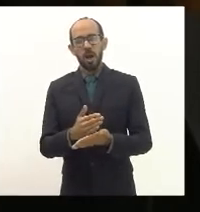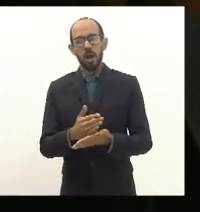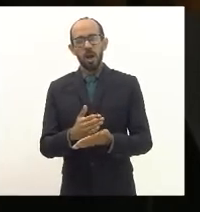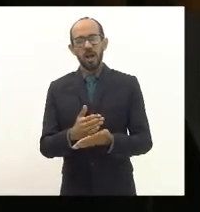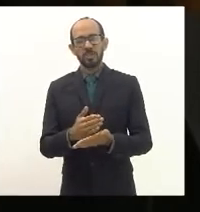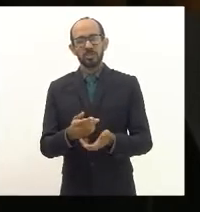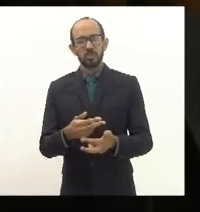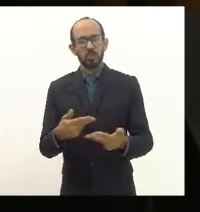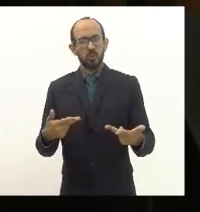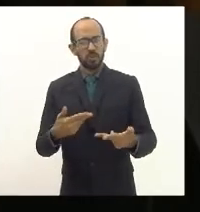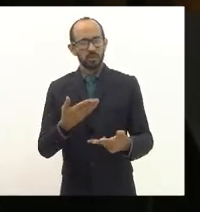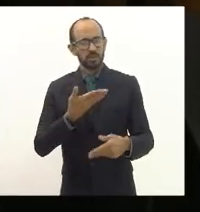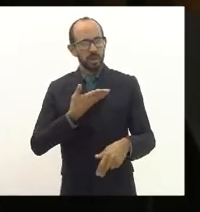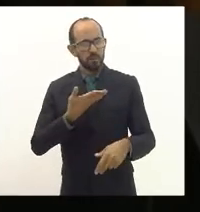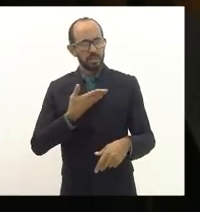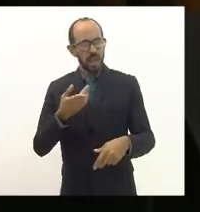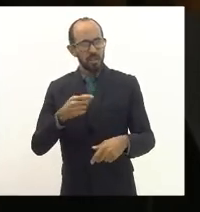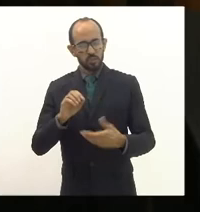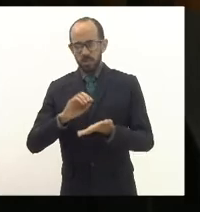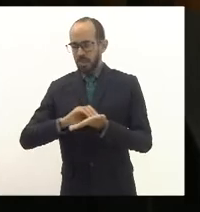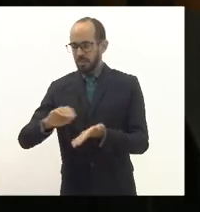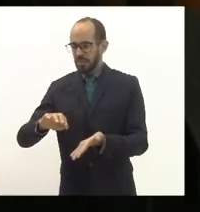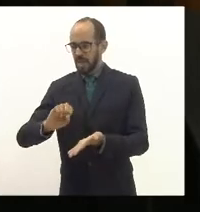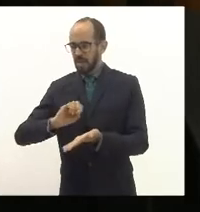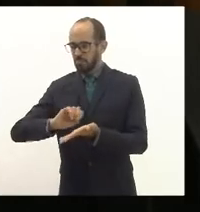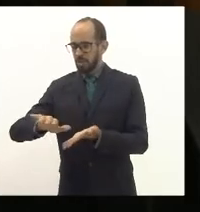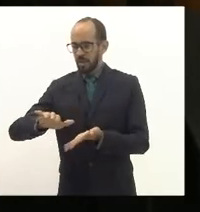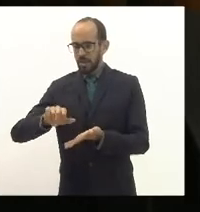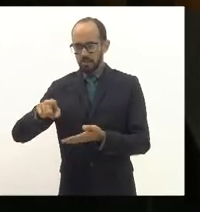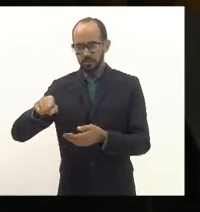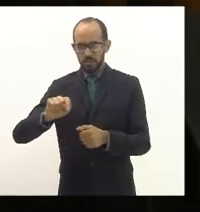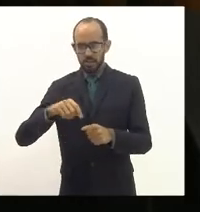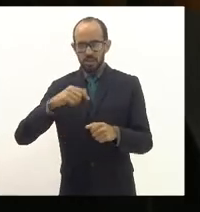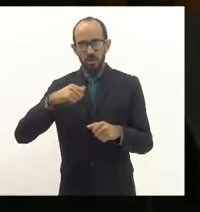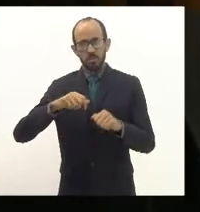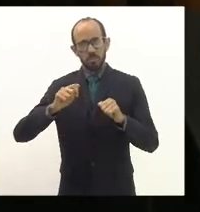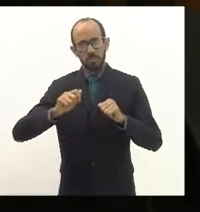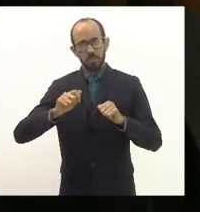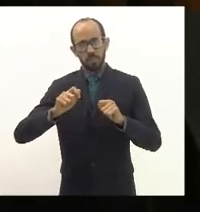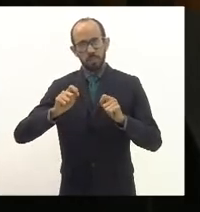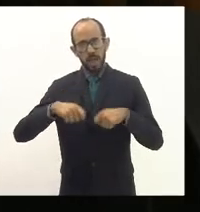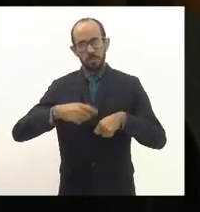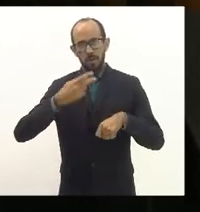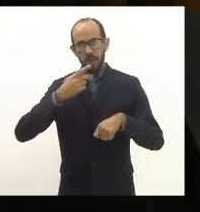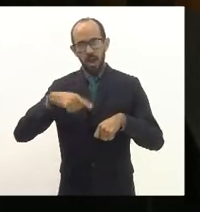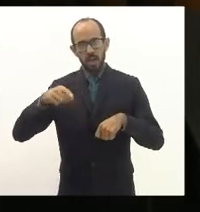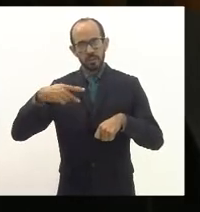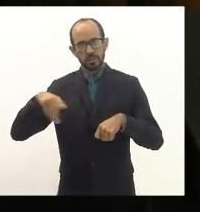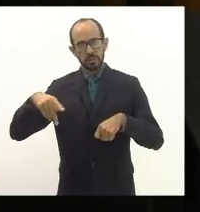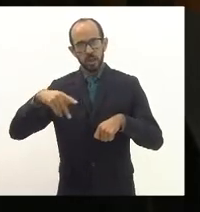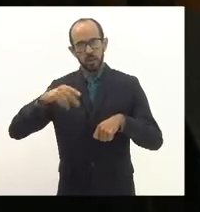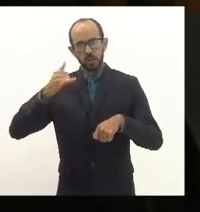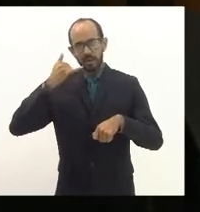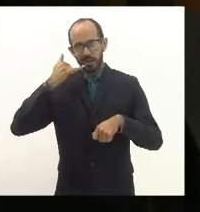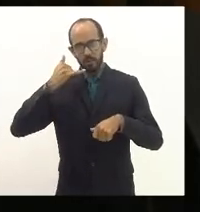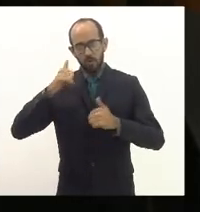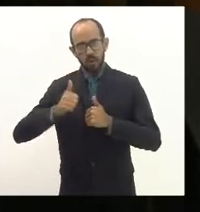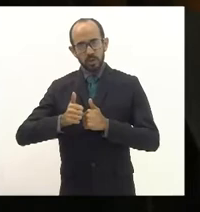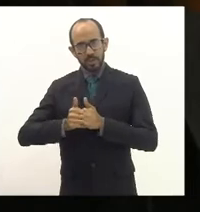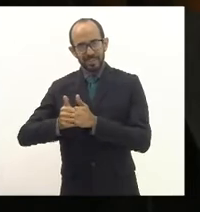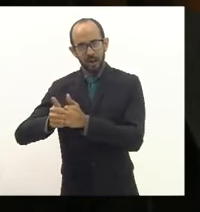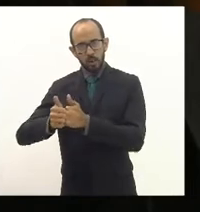mais, posso quase afirmar que o telefone da senhora está grampeado. Olha que ponto